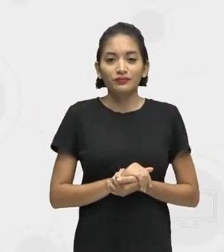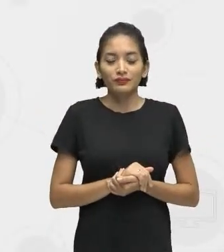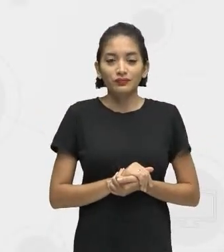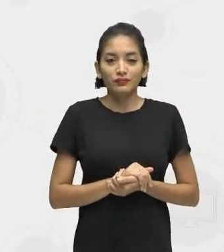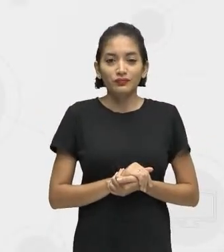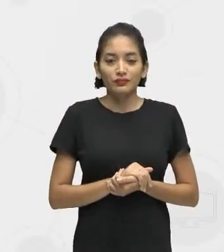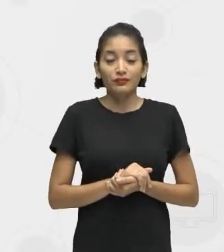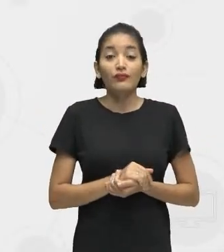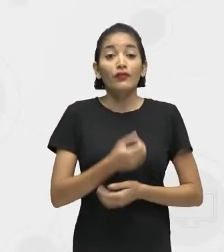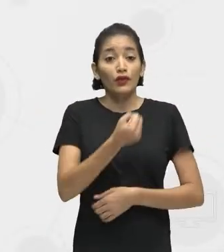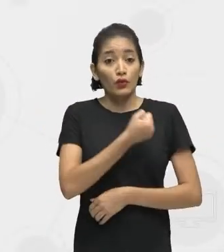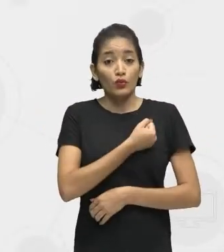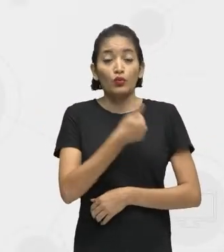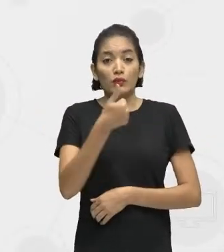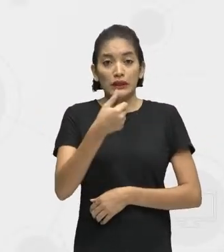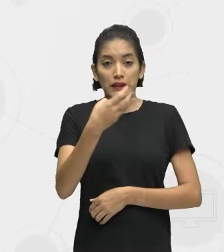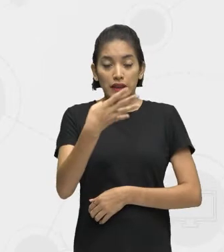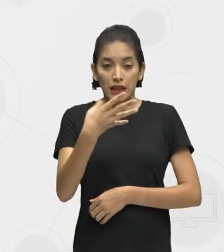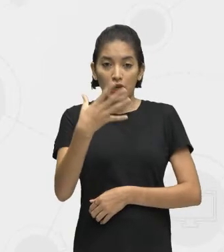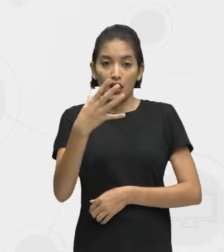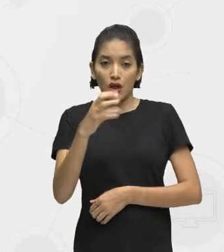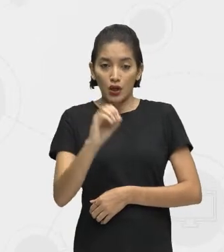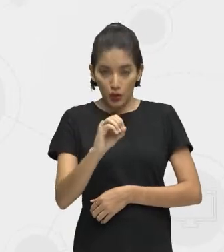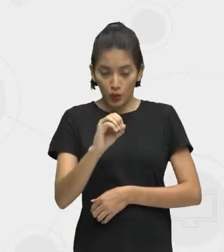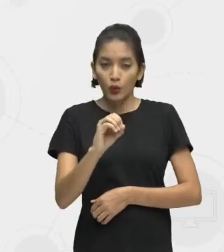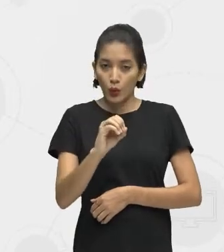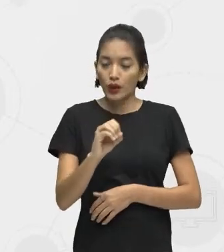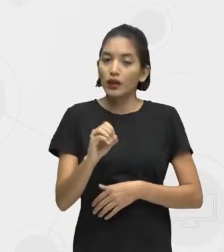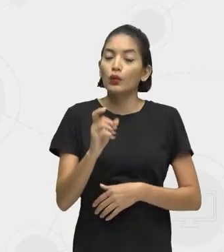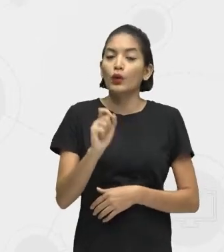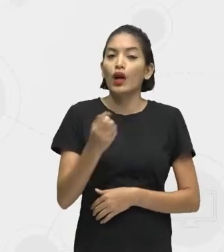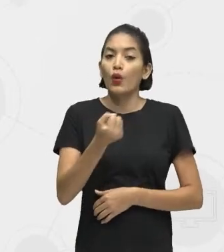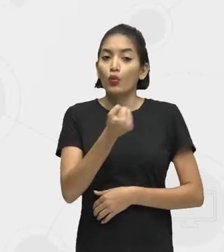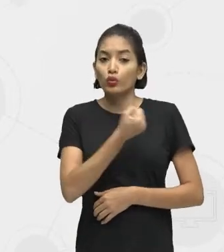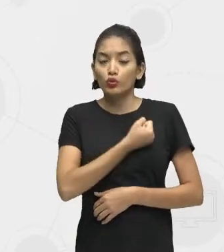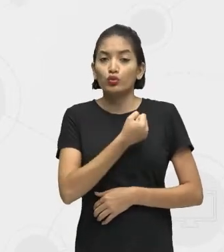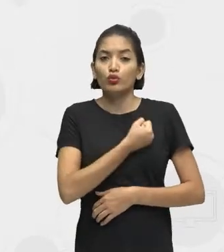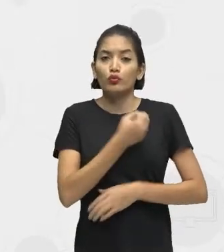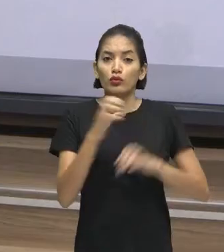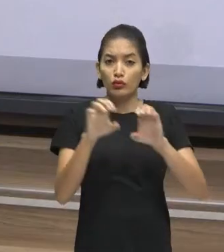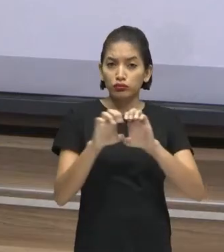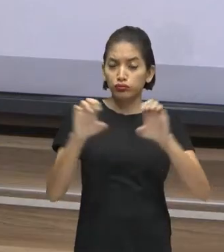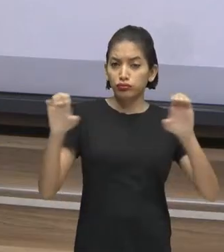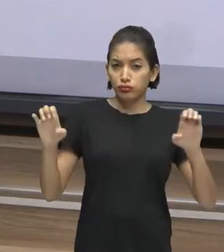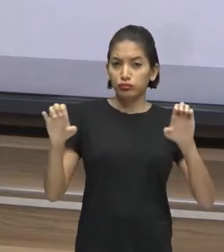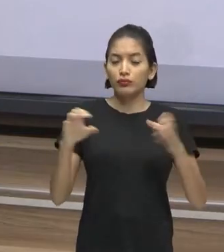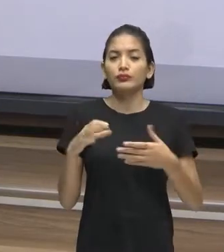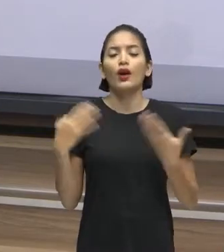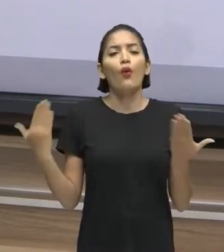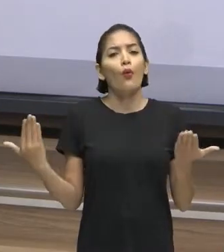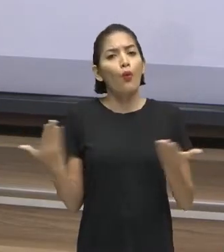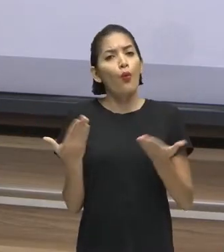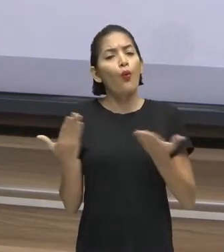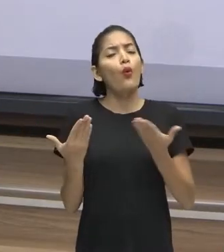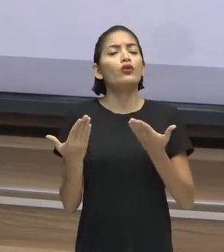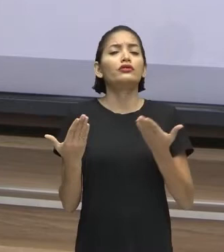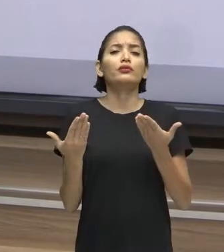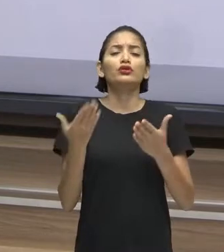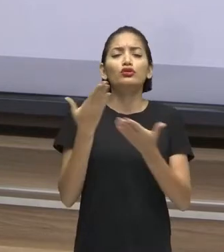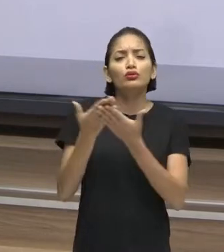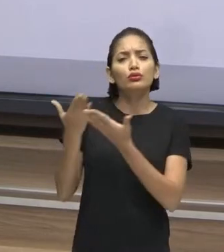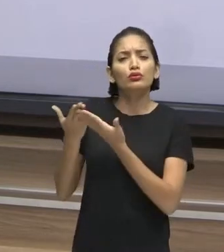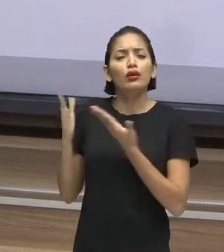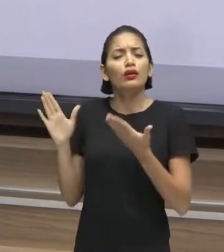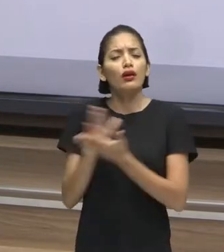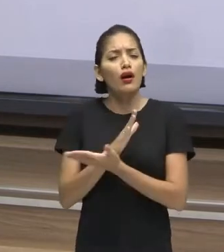Hoje é a aula 140, expressões algébricas. Então, hoje a gente vai estudar aí algumas coisas, algumas situações onde a